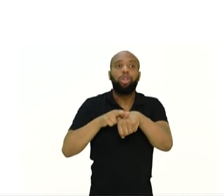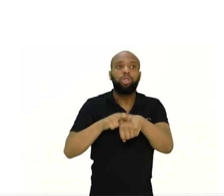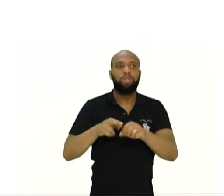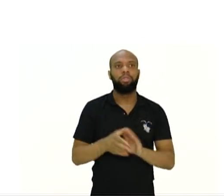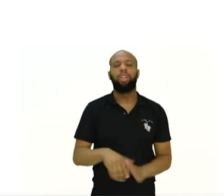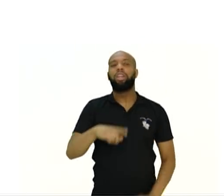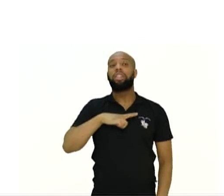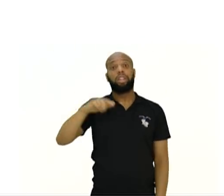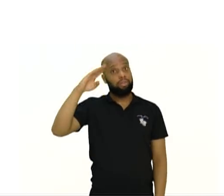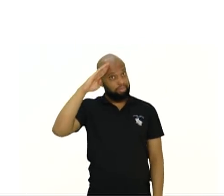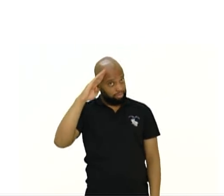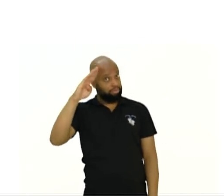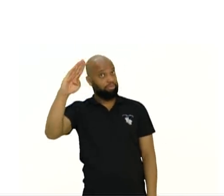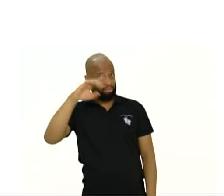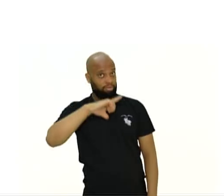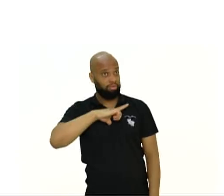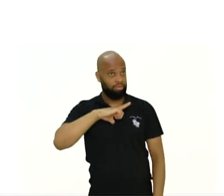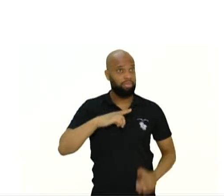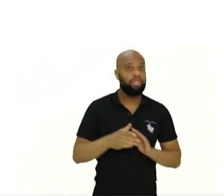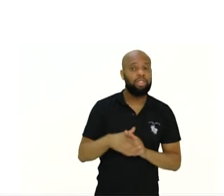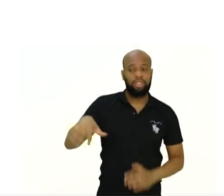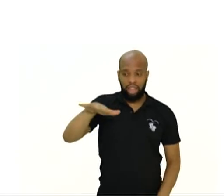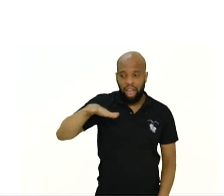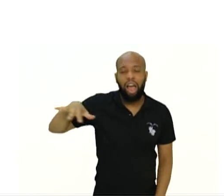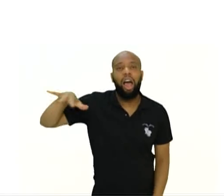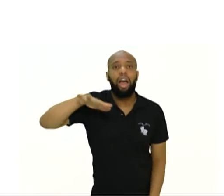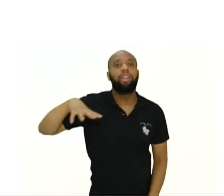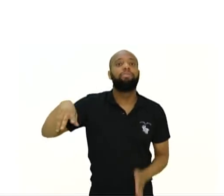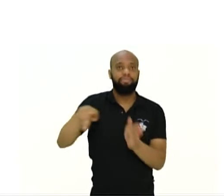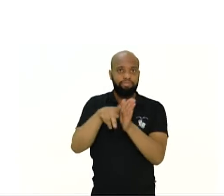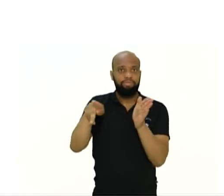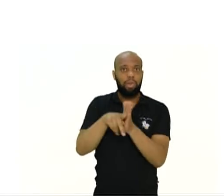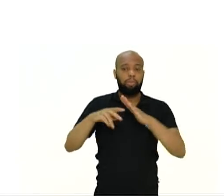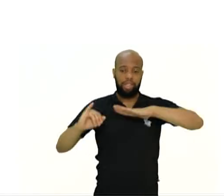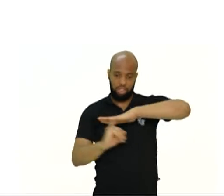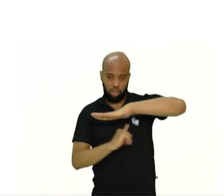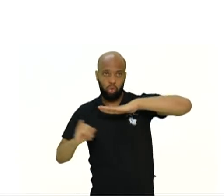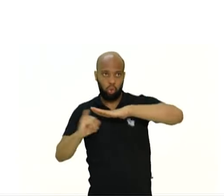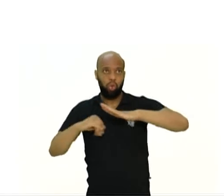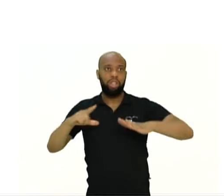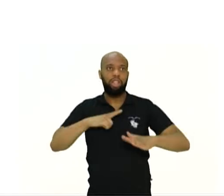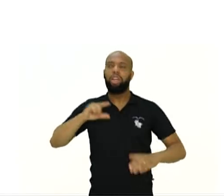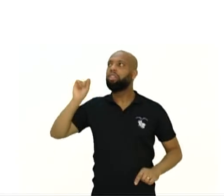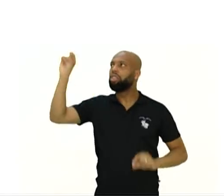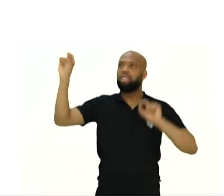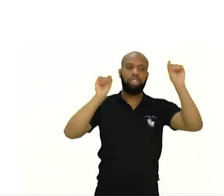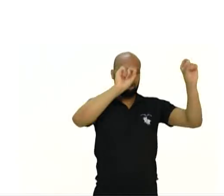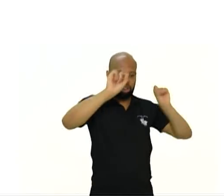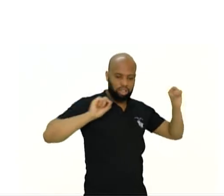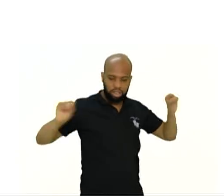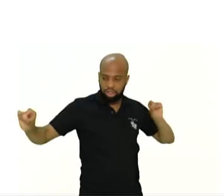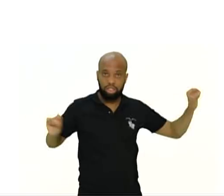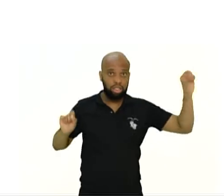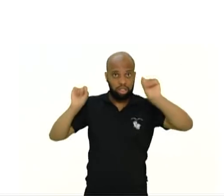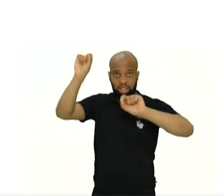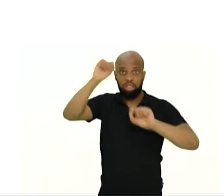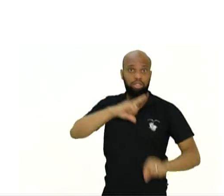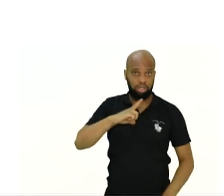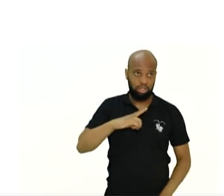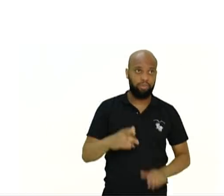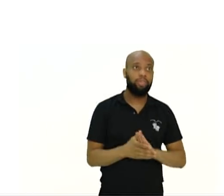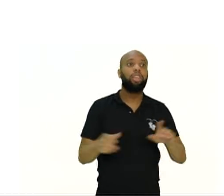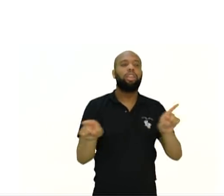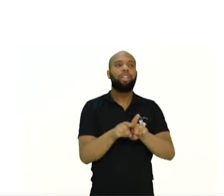como principais áreas industriais, né? Então vejam que elas estão espalhadas pelo território. Nós vamos ter